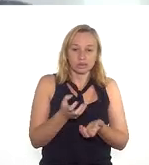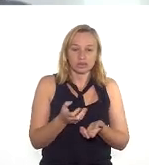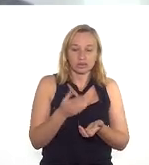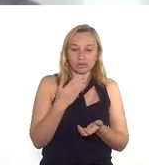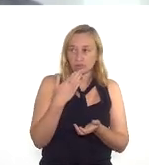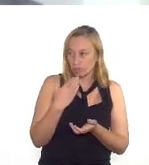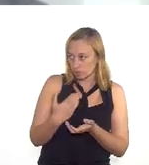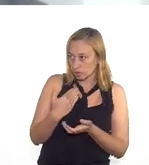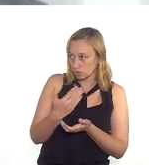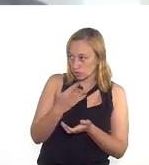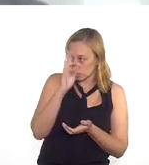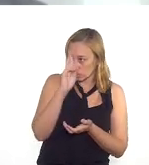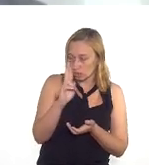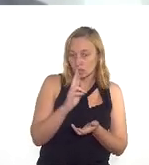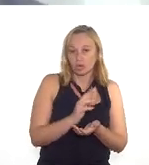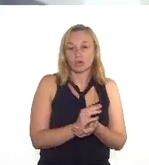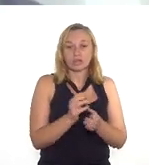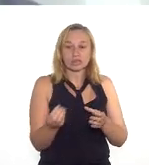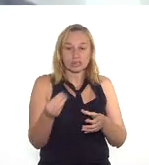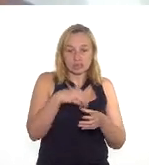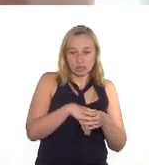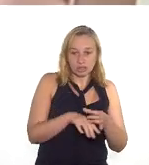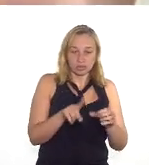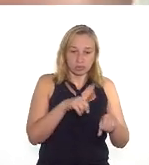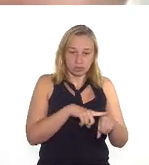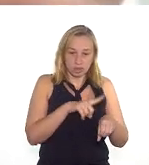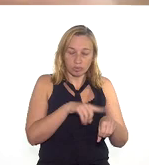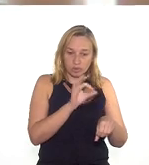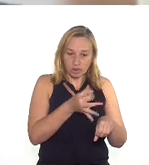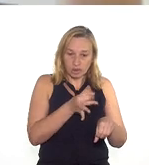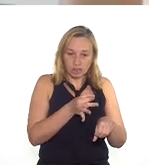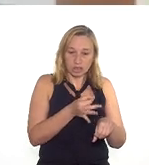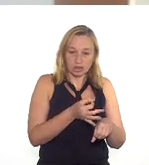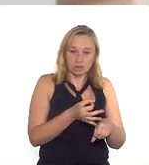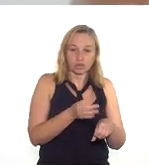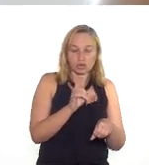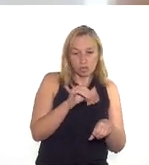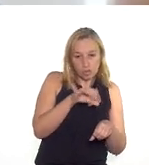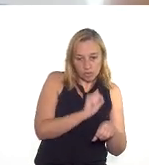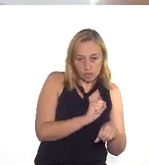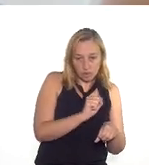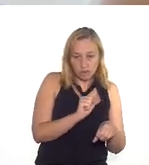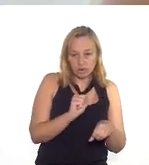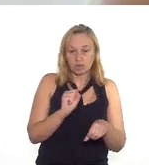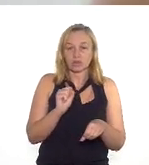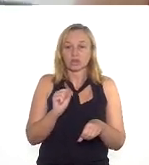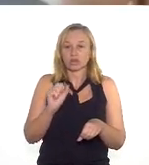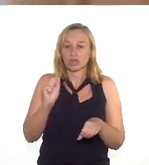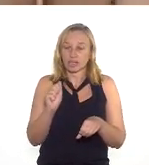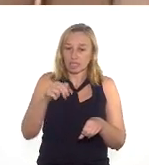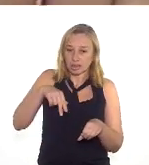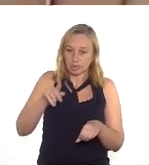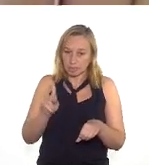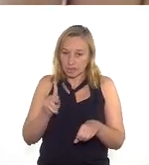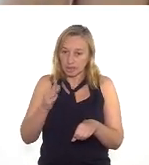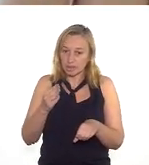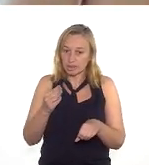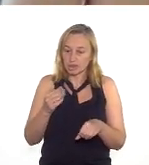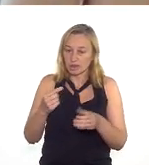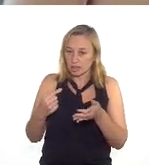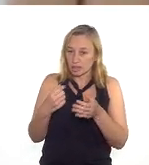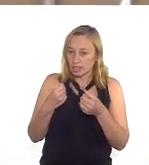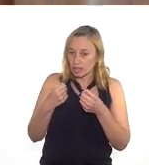tinha pedido, né? Dentro da minuta original do convênio, o que a ANP questionou a gente e o que a gente